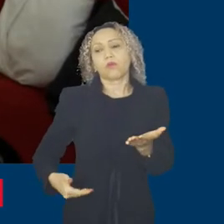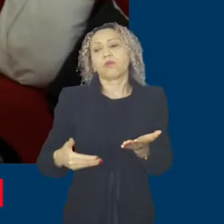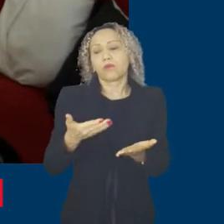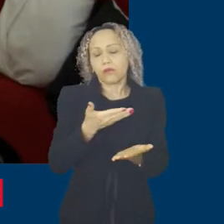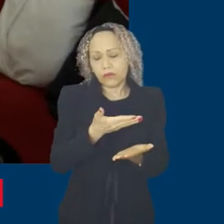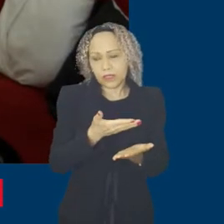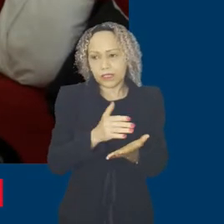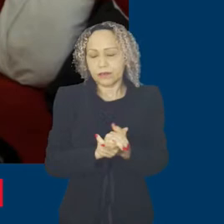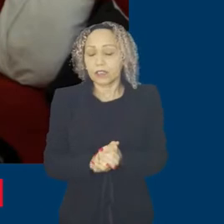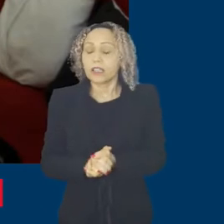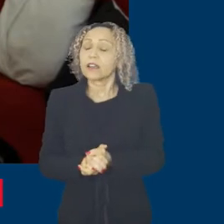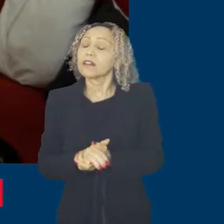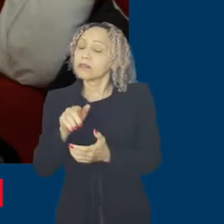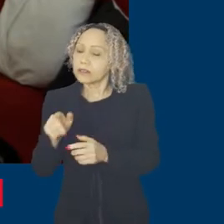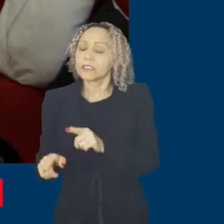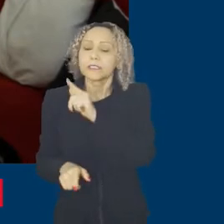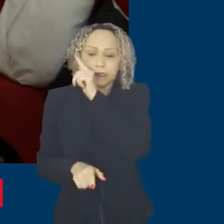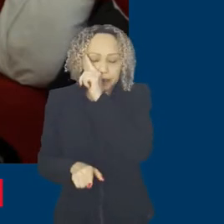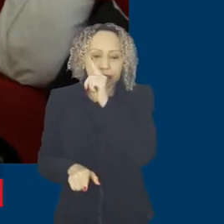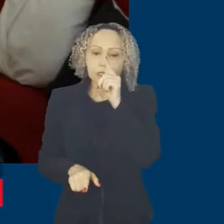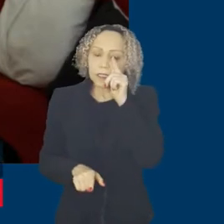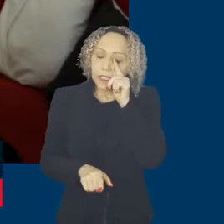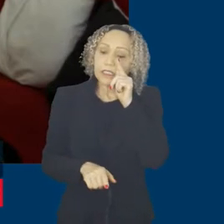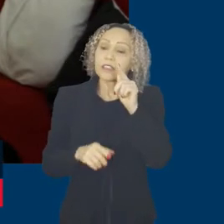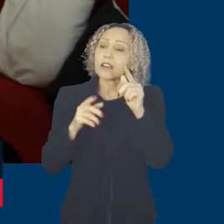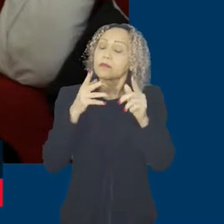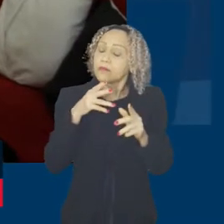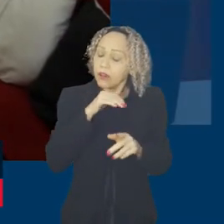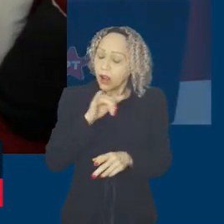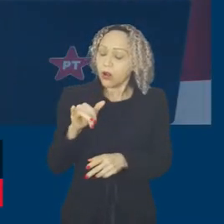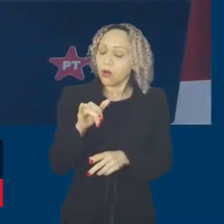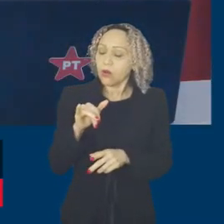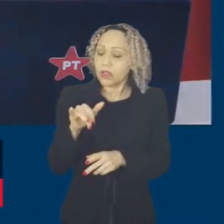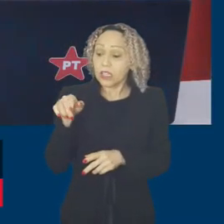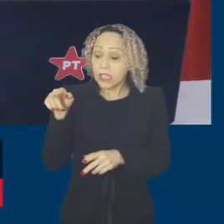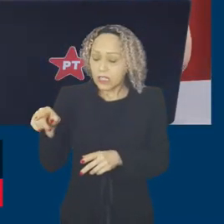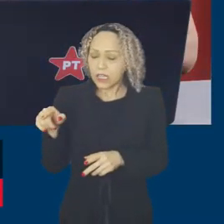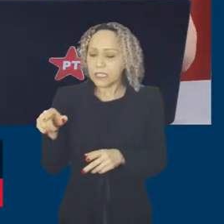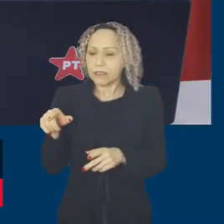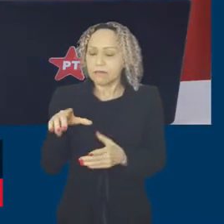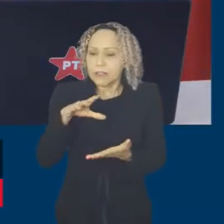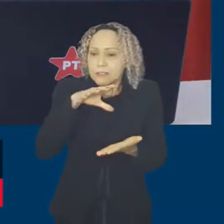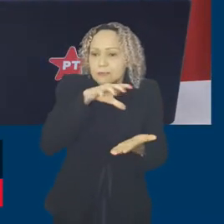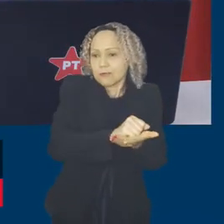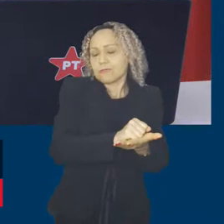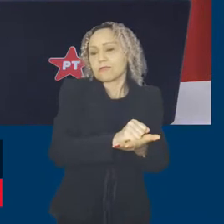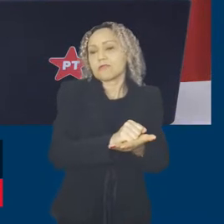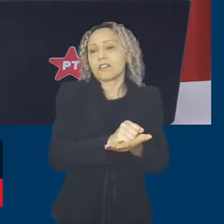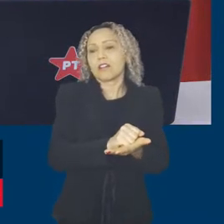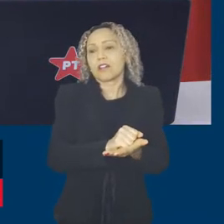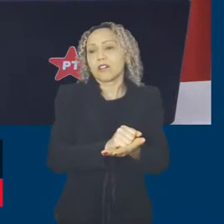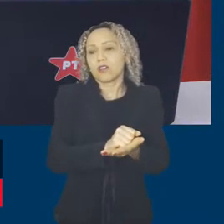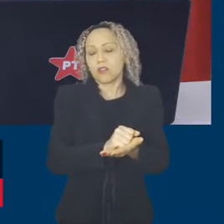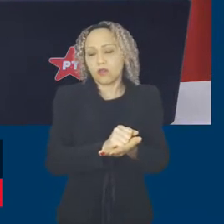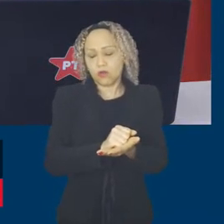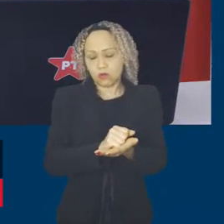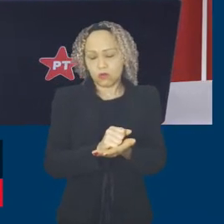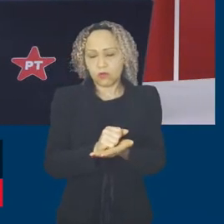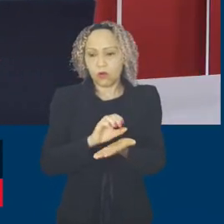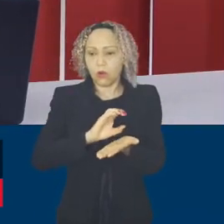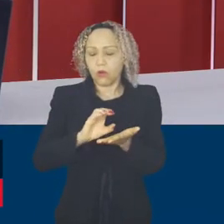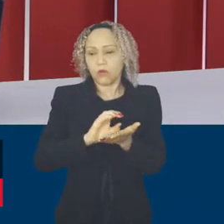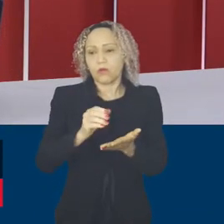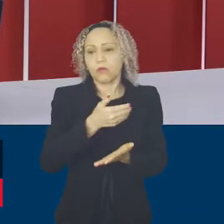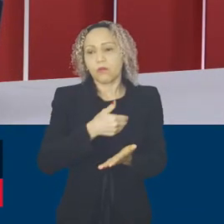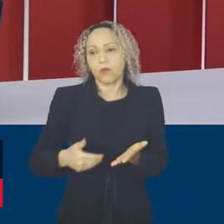privatização do orçamento federal. Isso chega a ser repugnante, né, Amanda? Com certeza. Ô, Fernando, e sempre que há um anúncio do Copom, né, que é esse